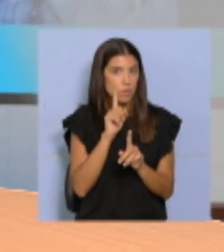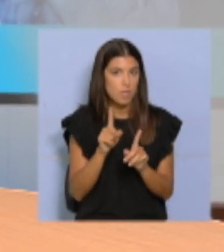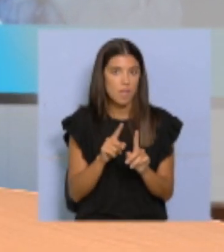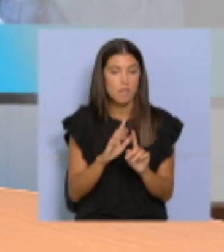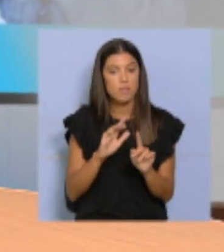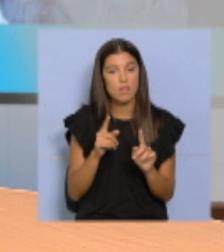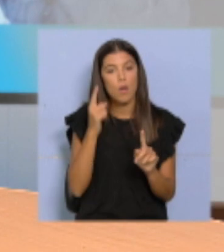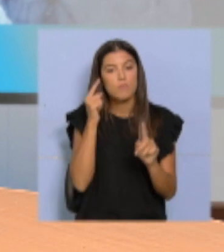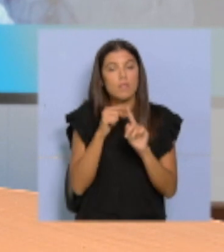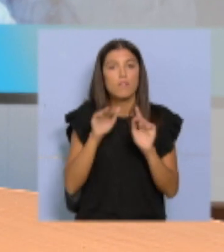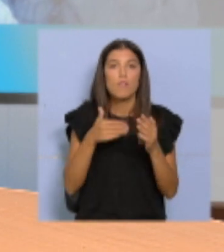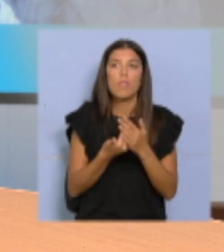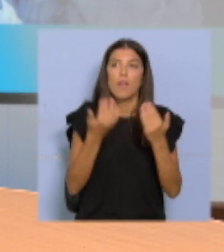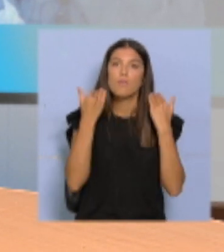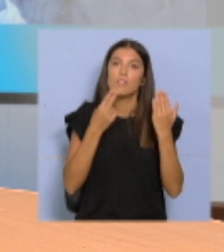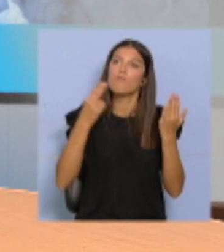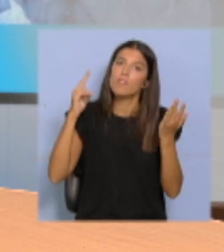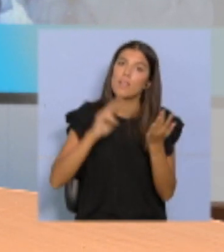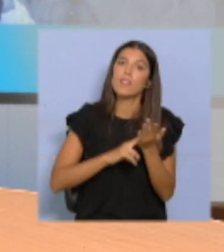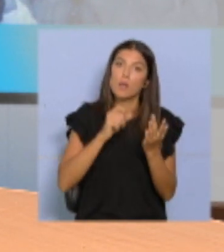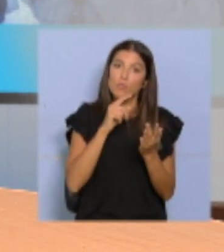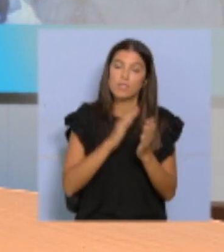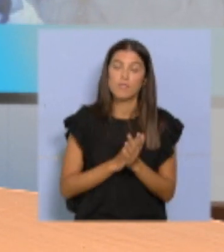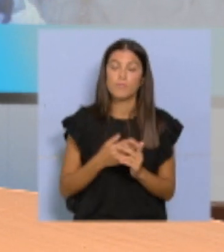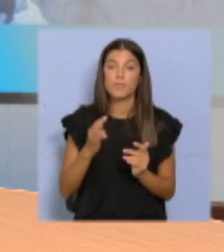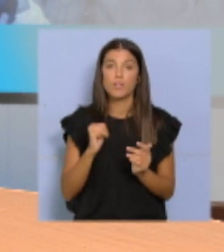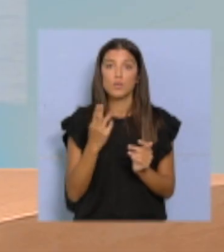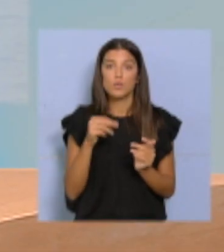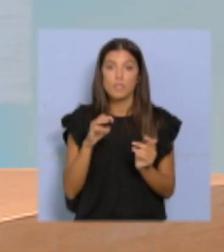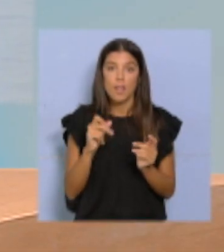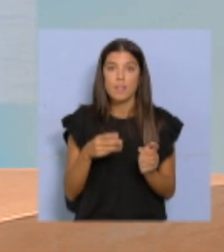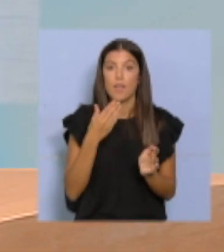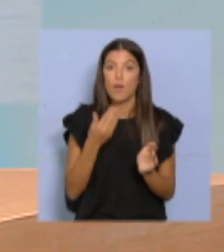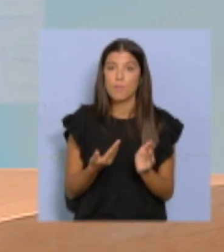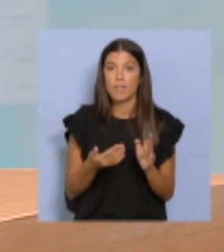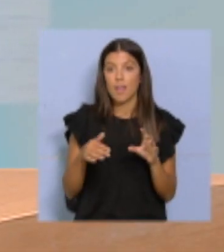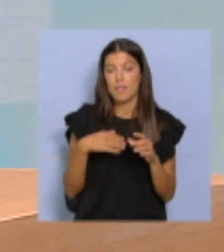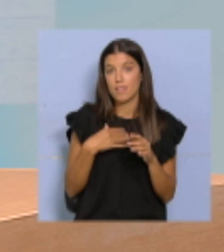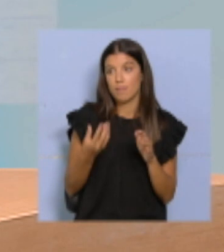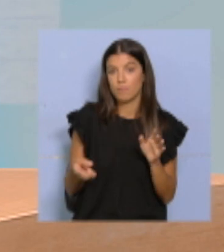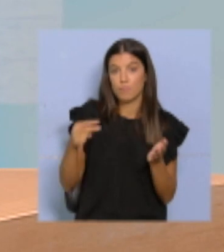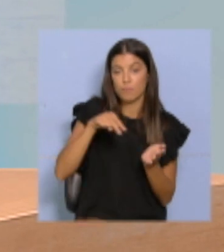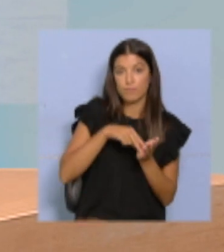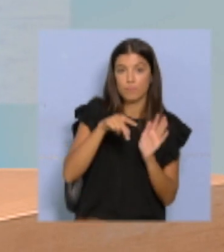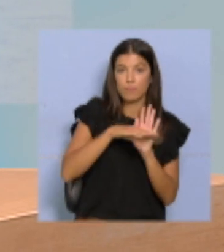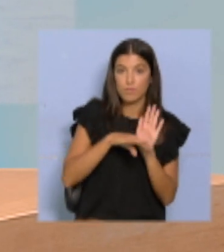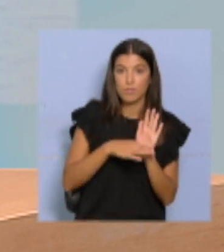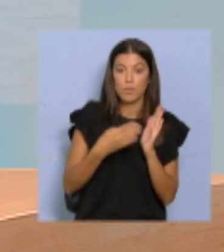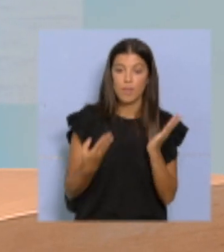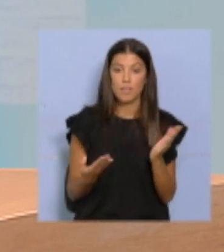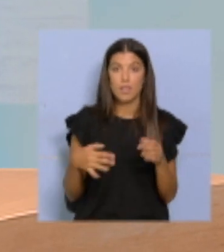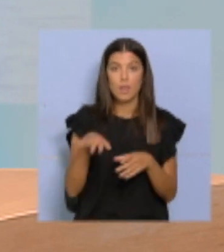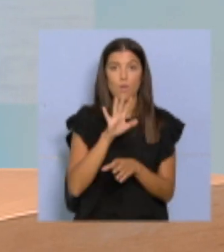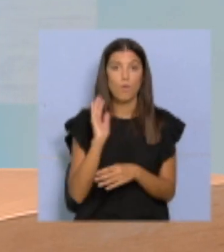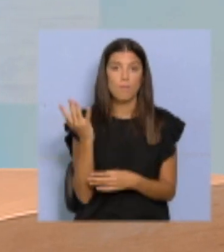seja o mais verdadeira possível. Susana Quiroga, muito obrigado por teres partilhado connosco também aqui neste ambiente o debate sobre